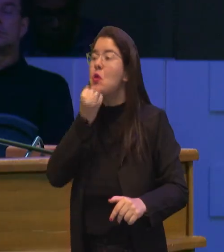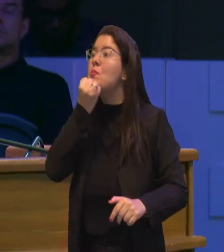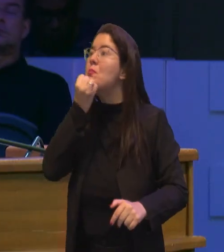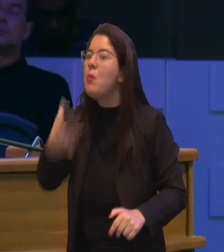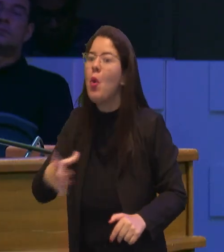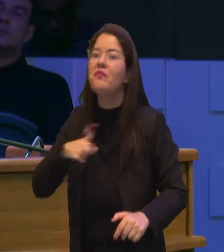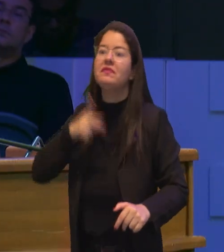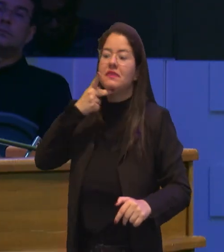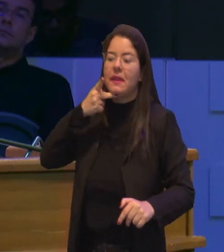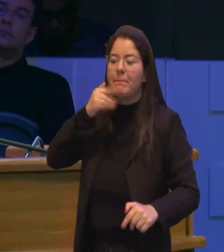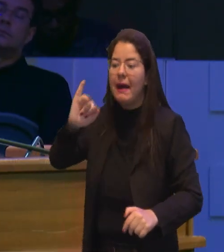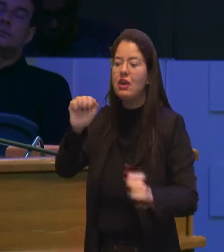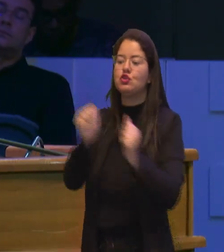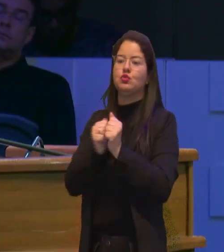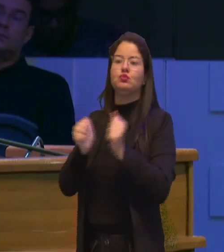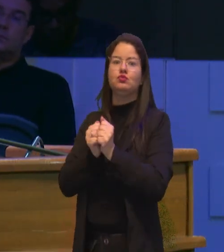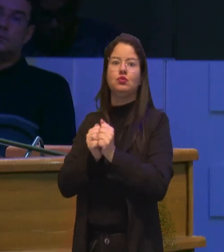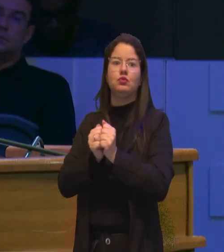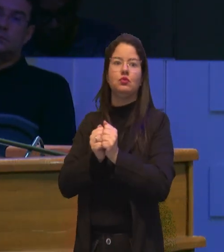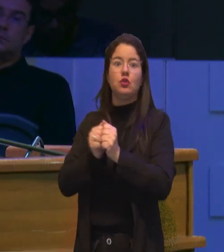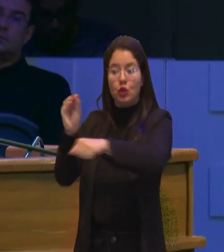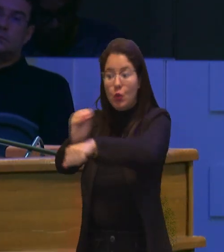pai para chamar de pai.